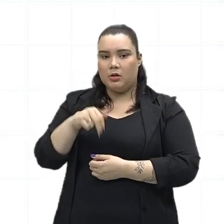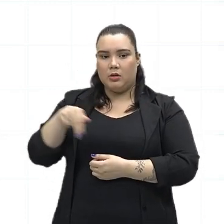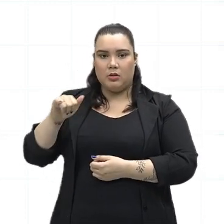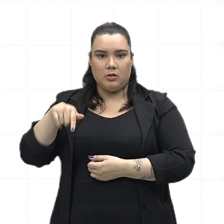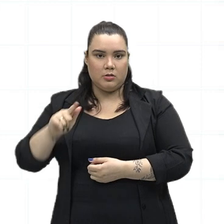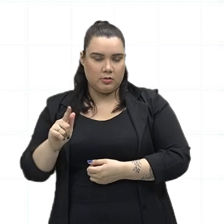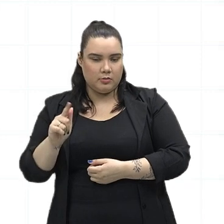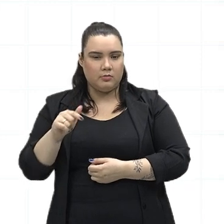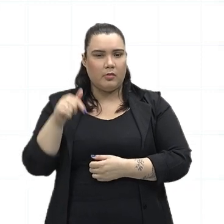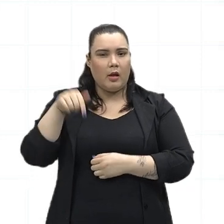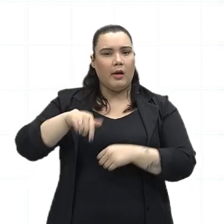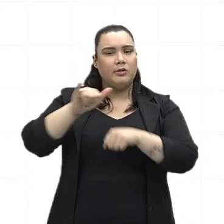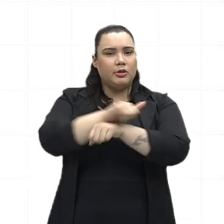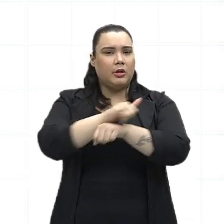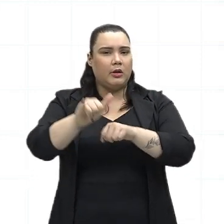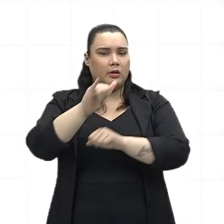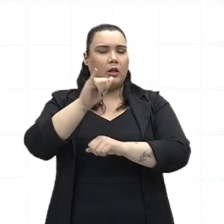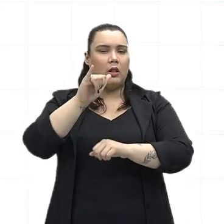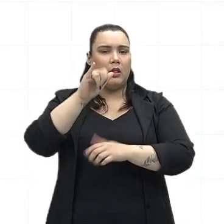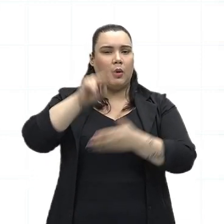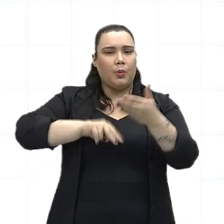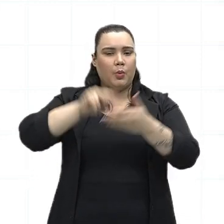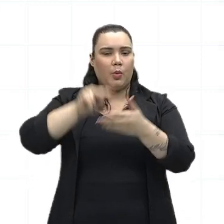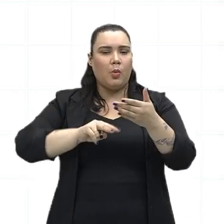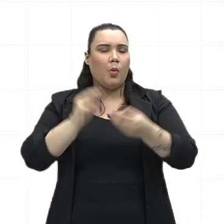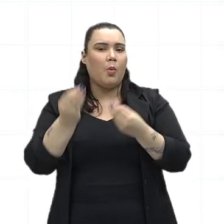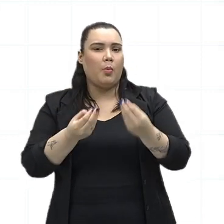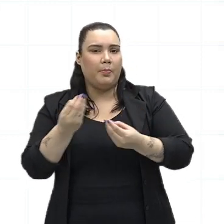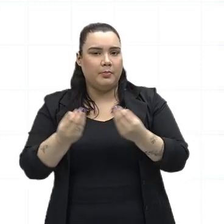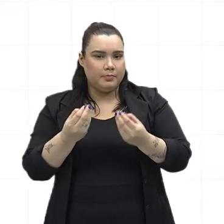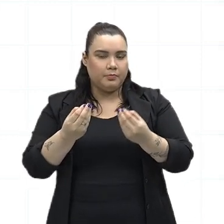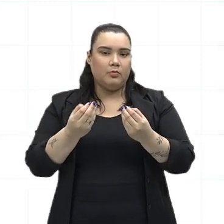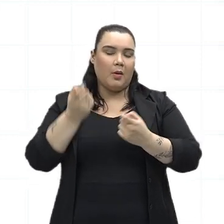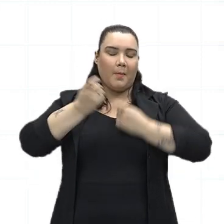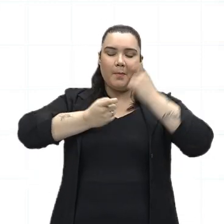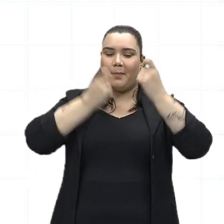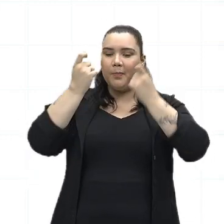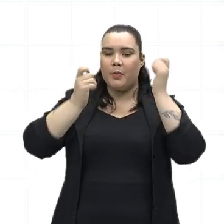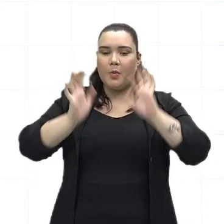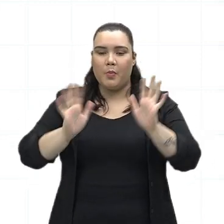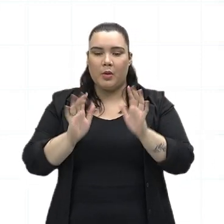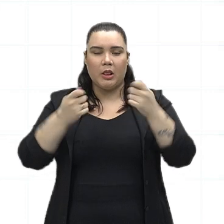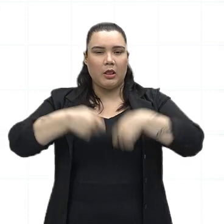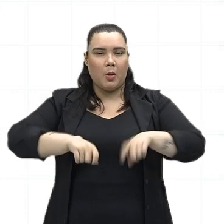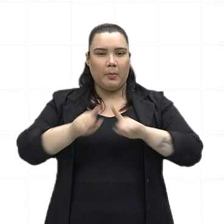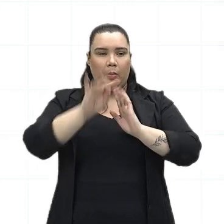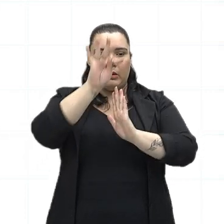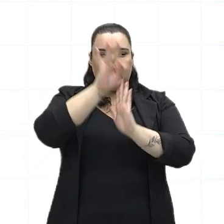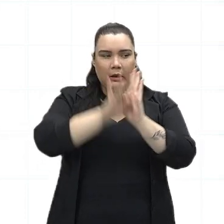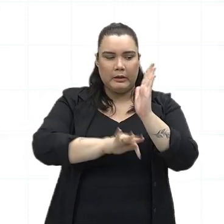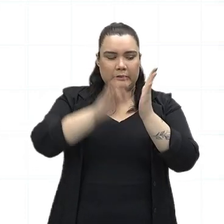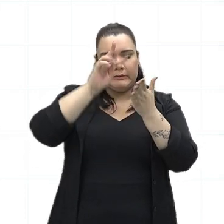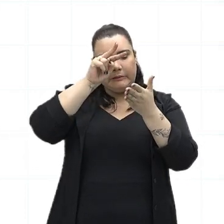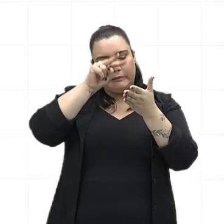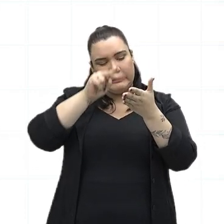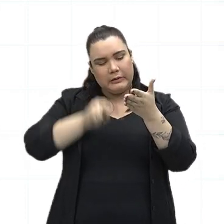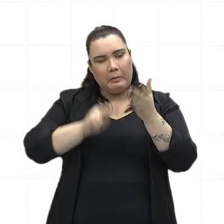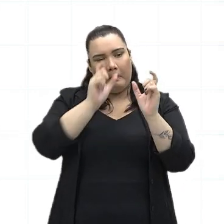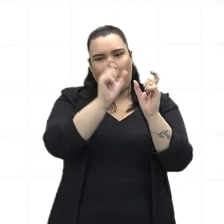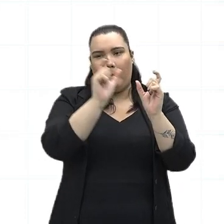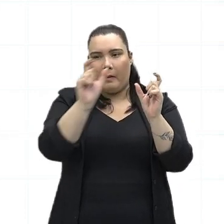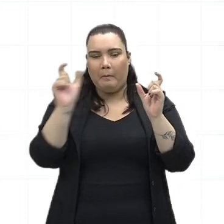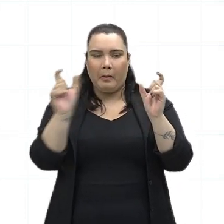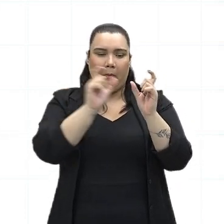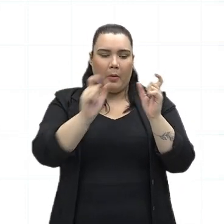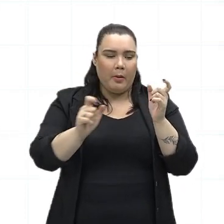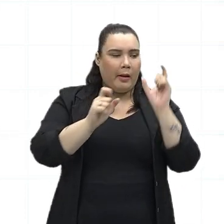técnica de leitura chamada scanning, você não vai se preocupar em ler palavra por palavra, traduzir tudo